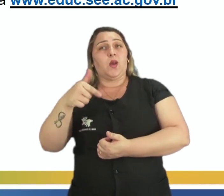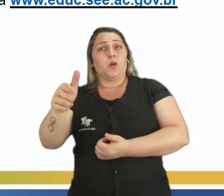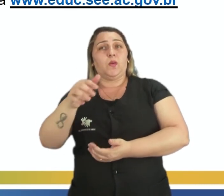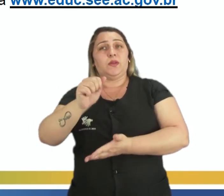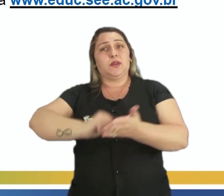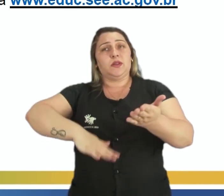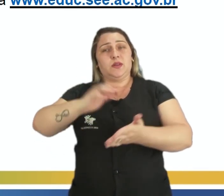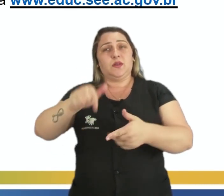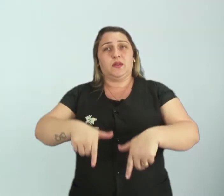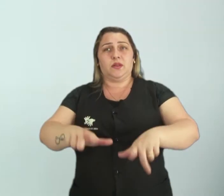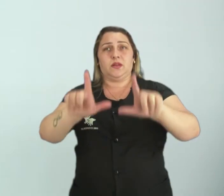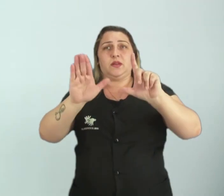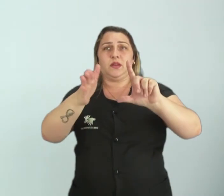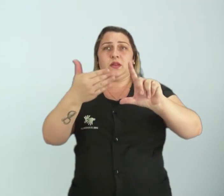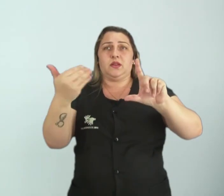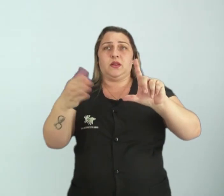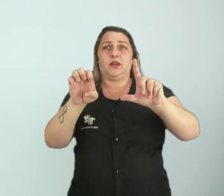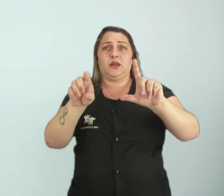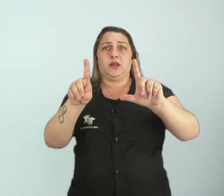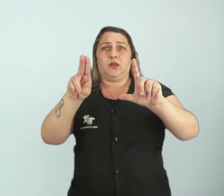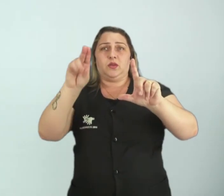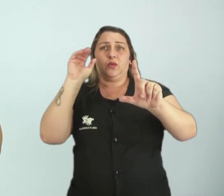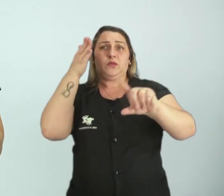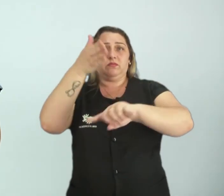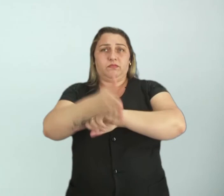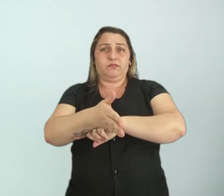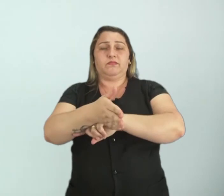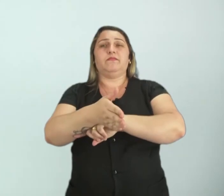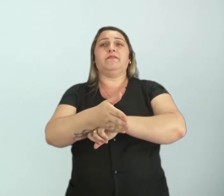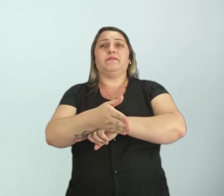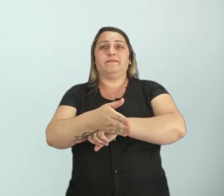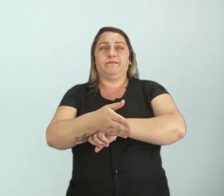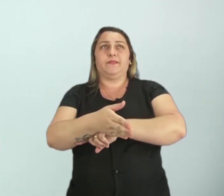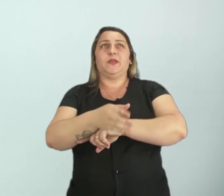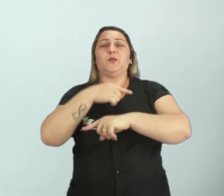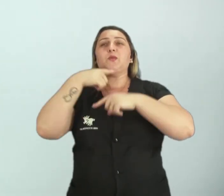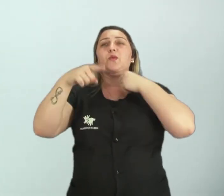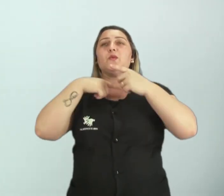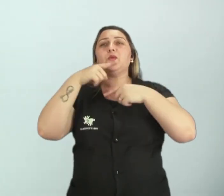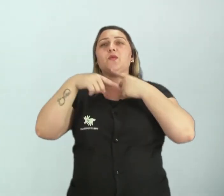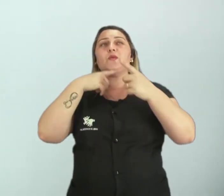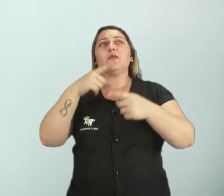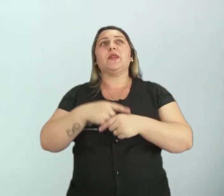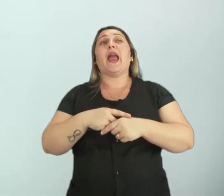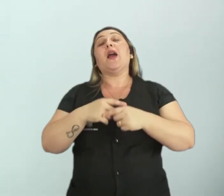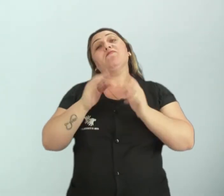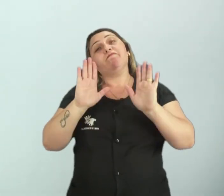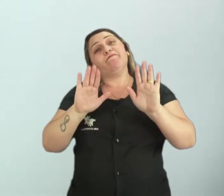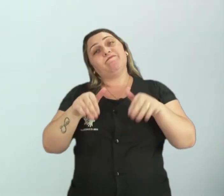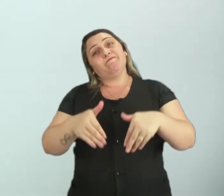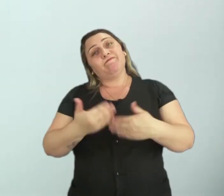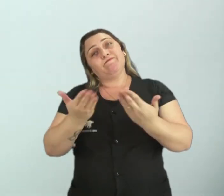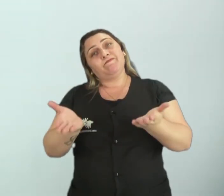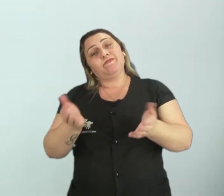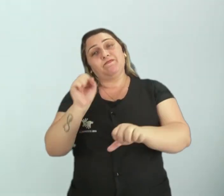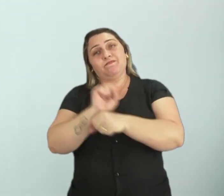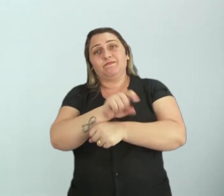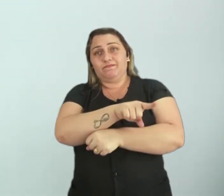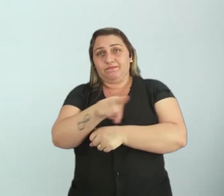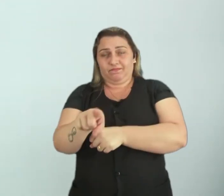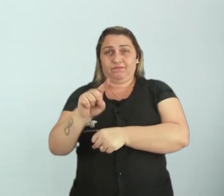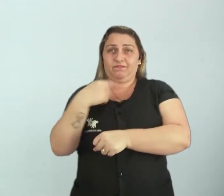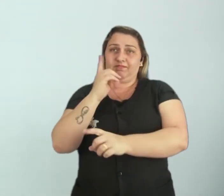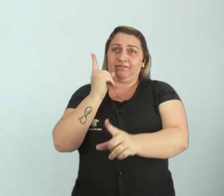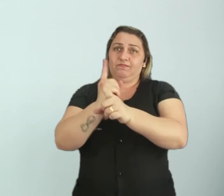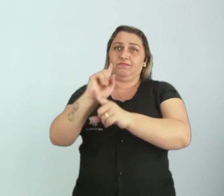outros exercícios na plataforma, não deixe de acessar, não deixe de tirar as suas dúvidas. Eu fico por aqui e eu espero que a